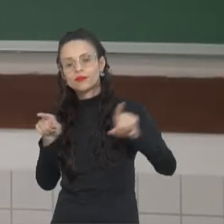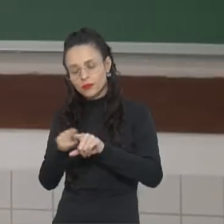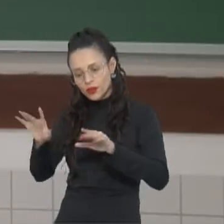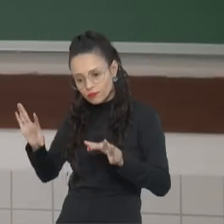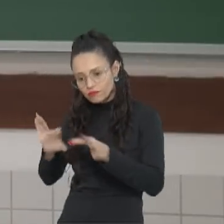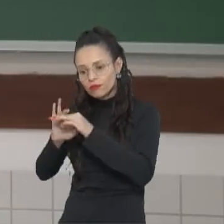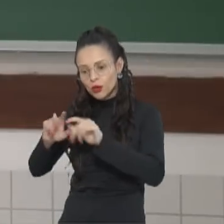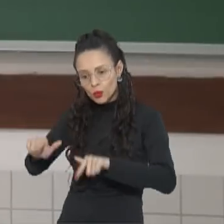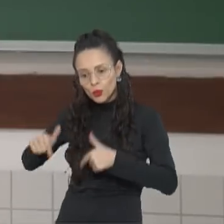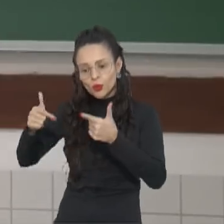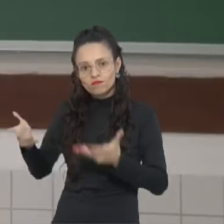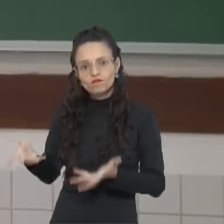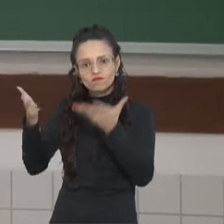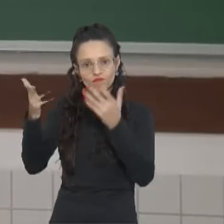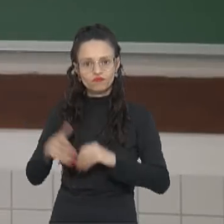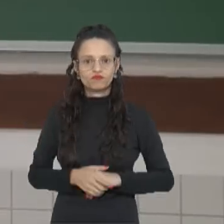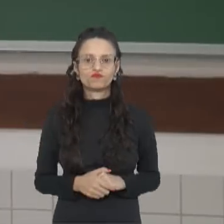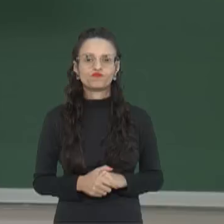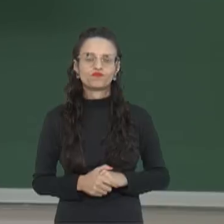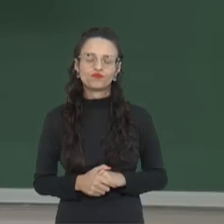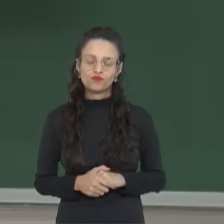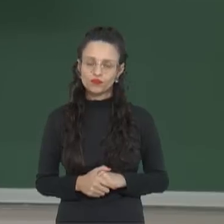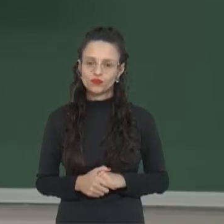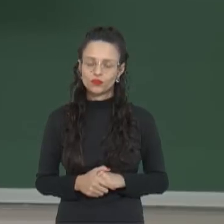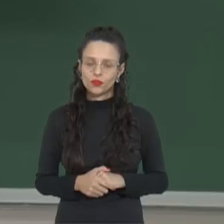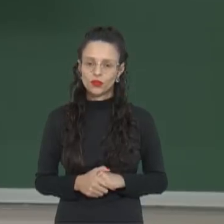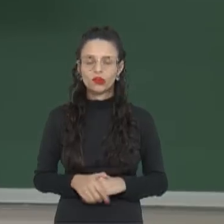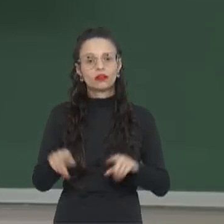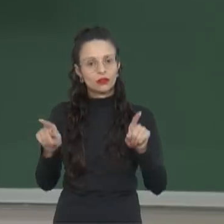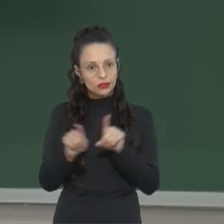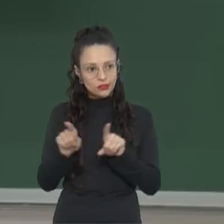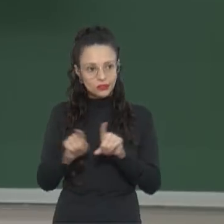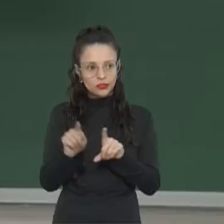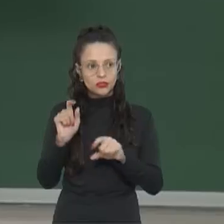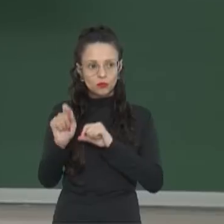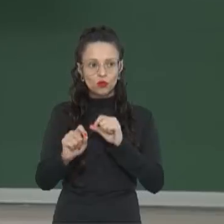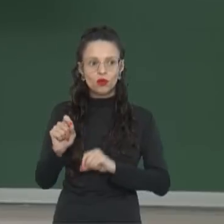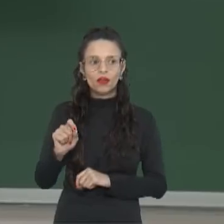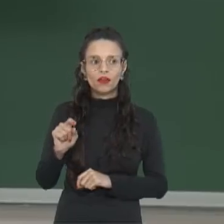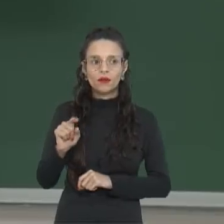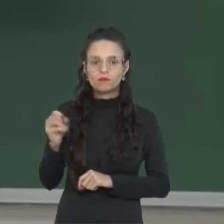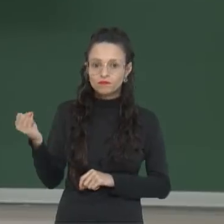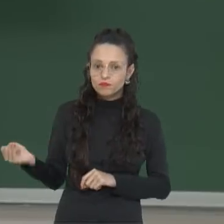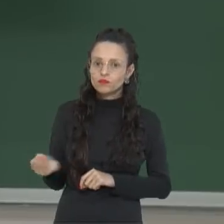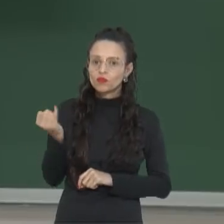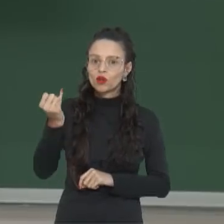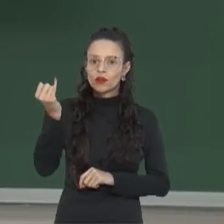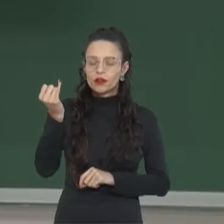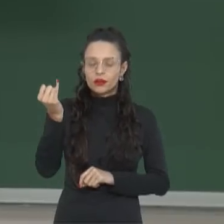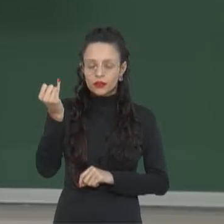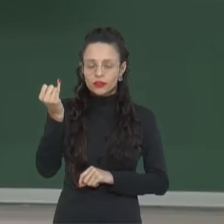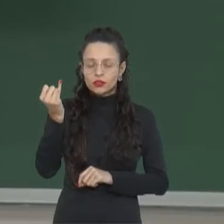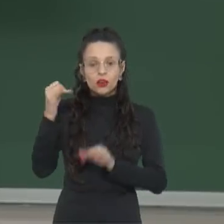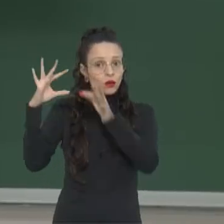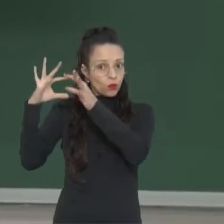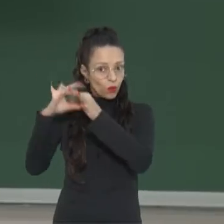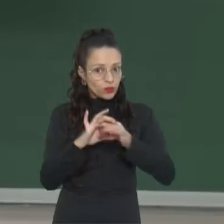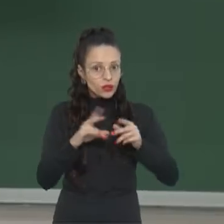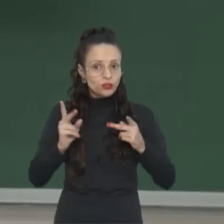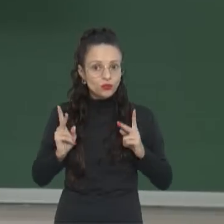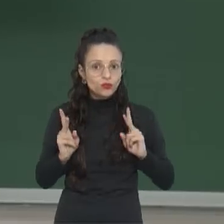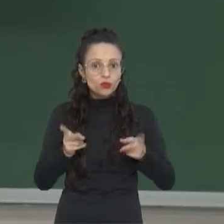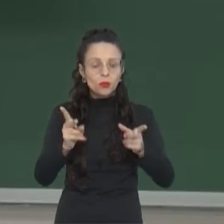das lutas. Continuando. E ainda, aí o importante que a gente está trazendo todo no mesmo contexto,